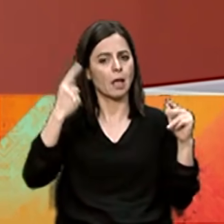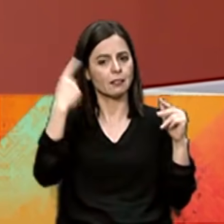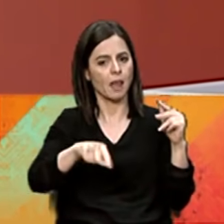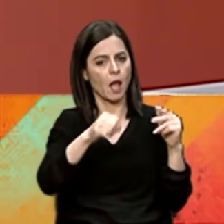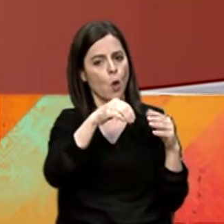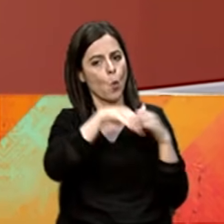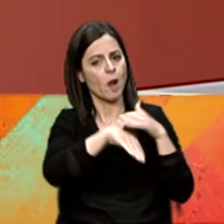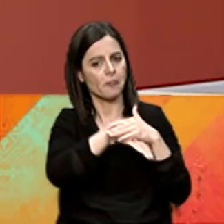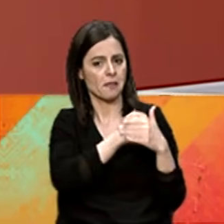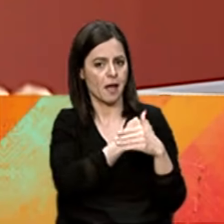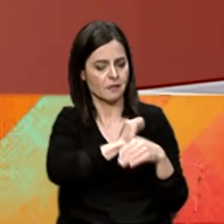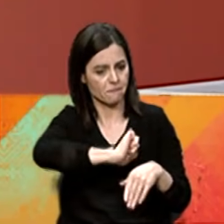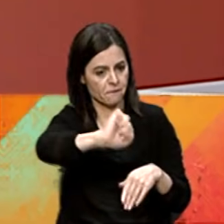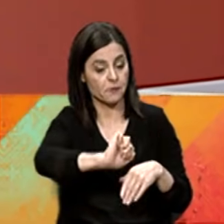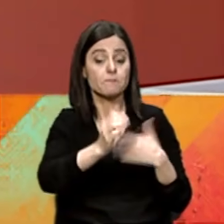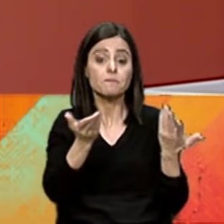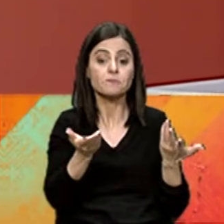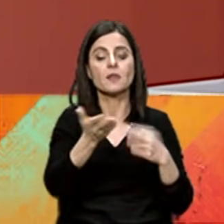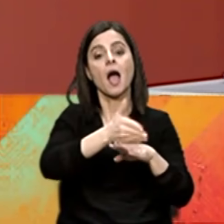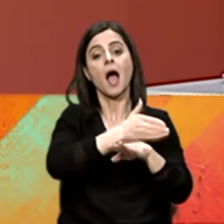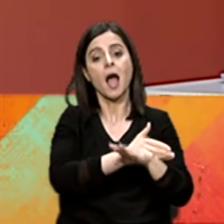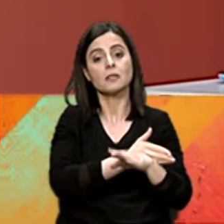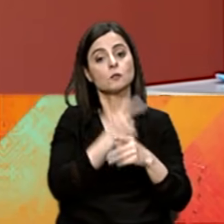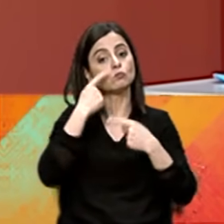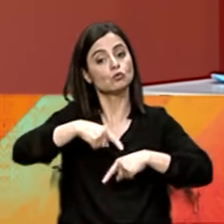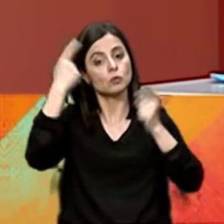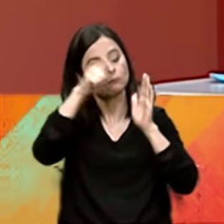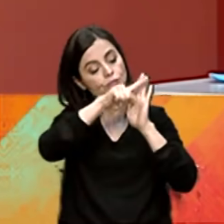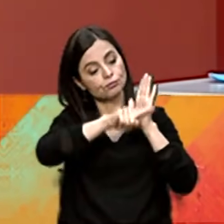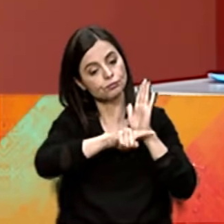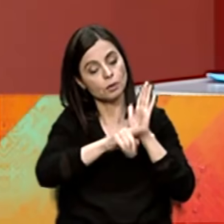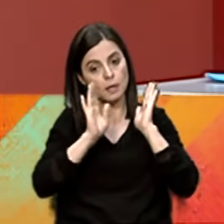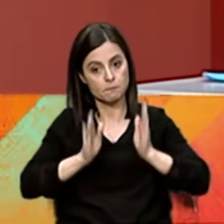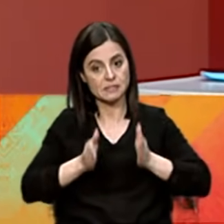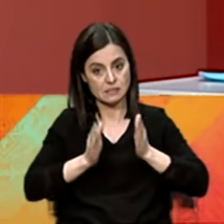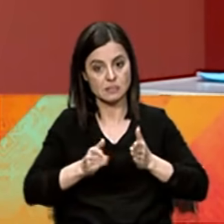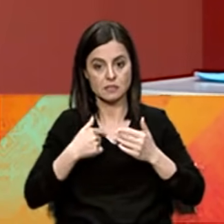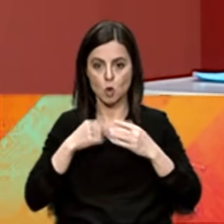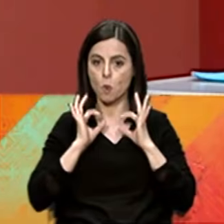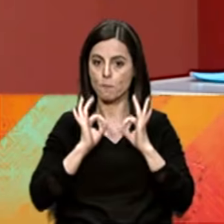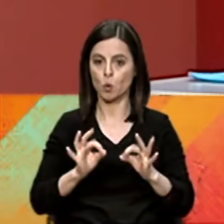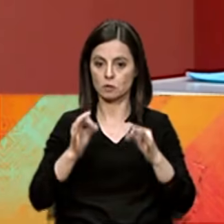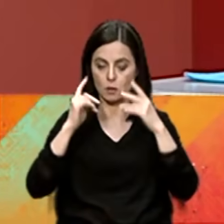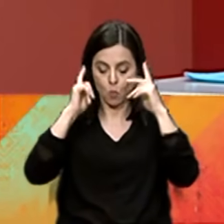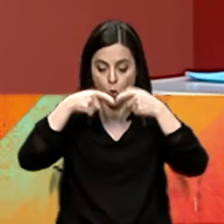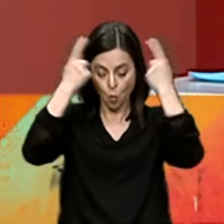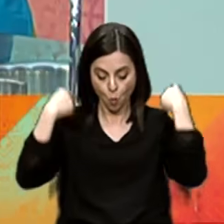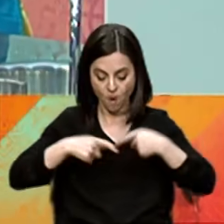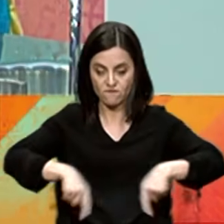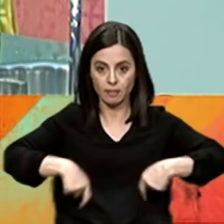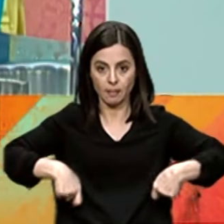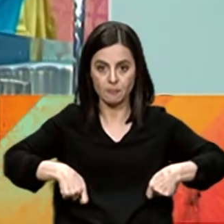despensa. Mas antes mesmo de cozinhar e de dar a lista de ingredientes, sim, eu já estou preparada com o avental da praça, mas quero só